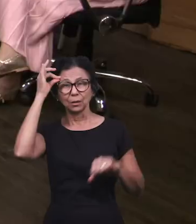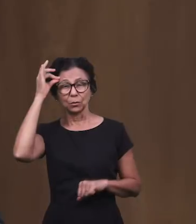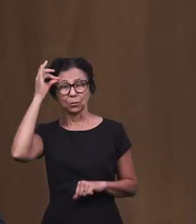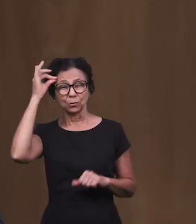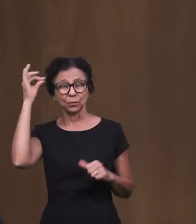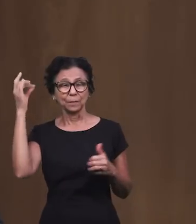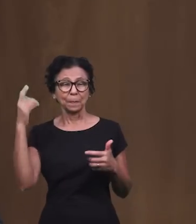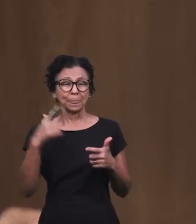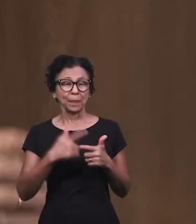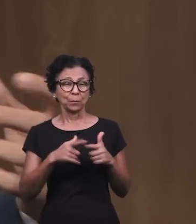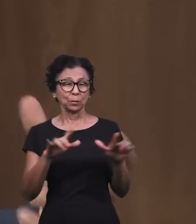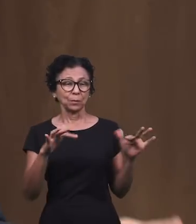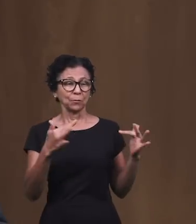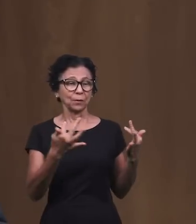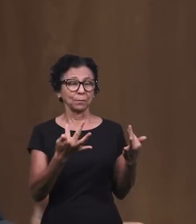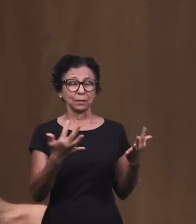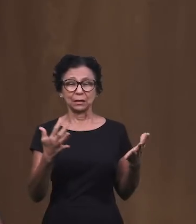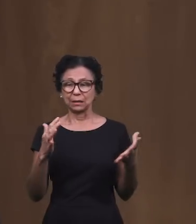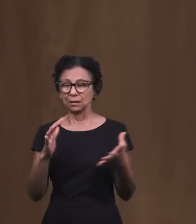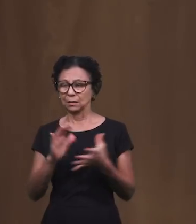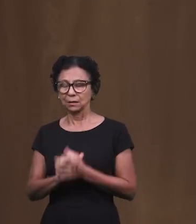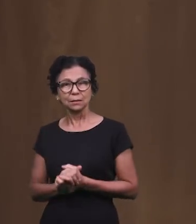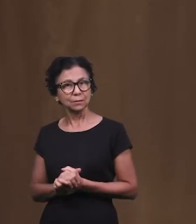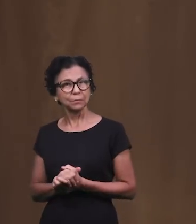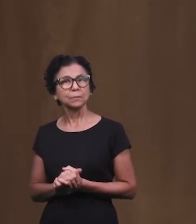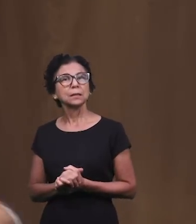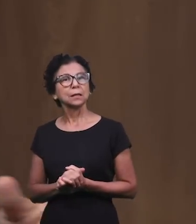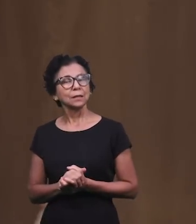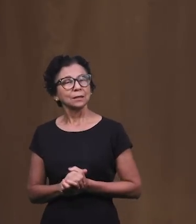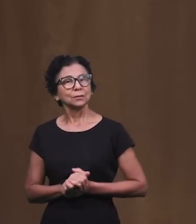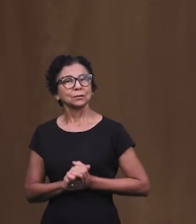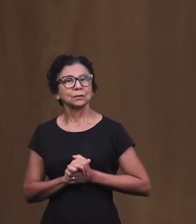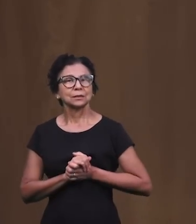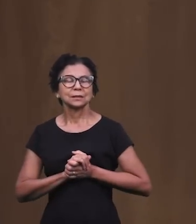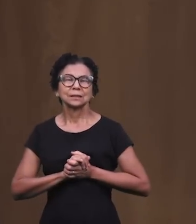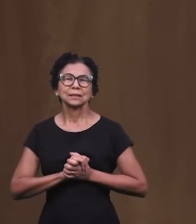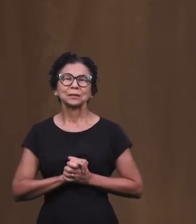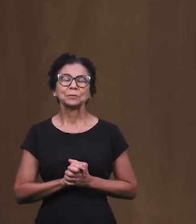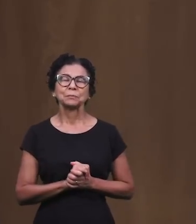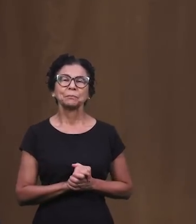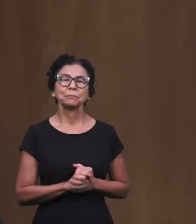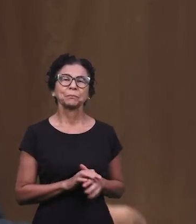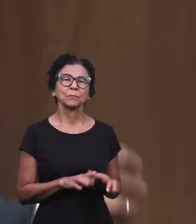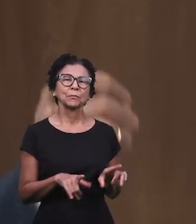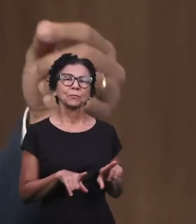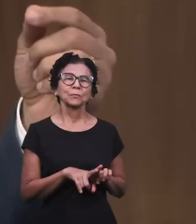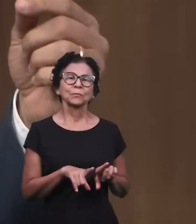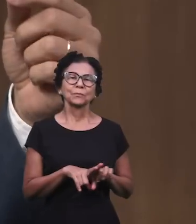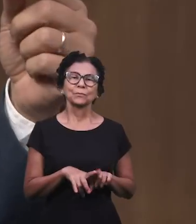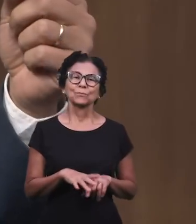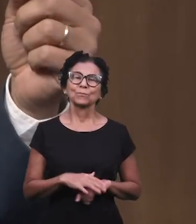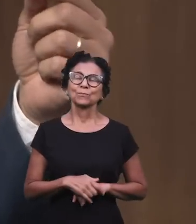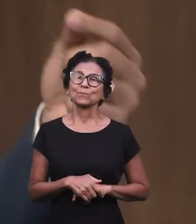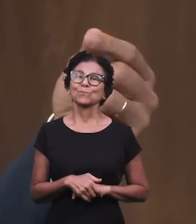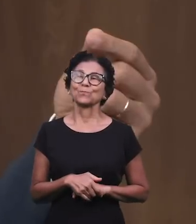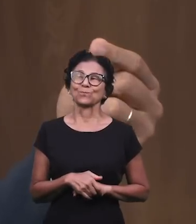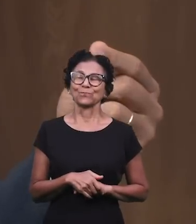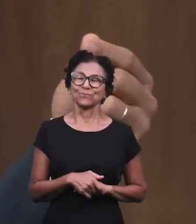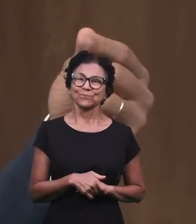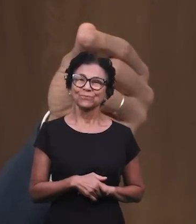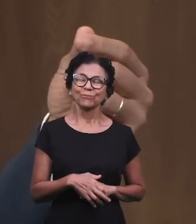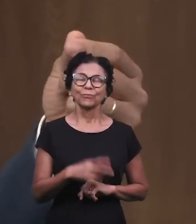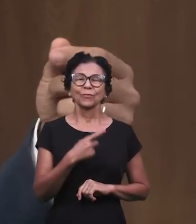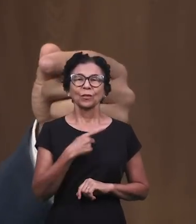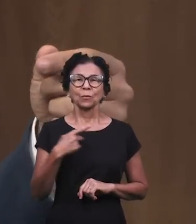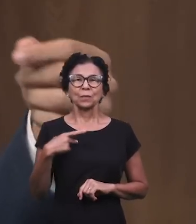relações familiares, casamentos. O próprio pastor Gedeuti faz menção aos carros ferrados, que